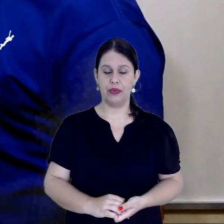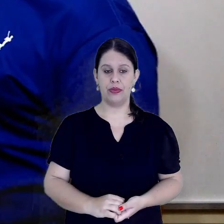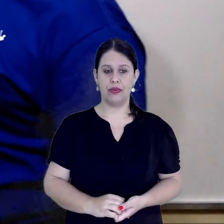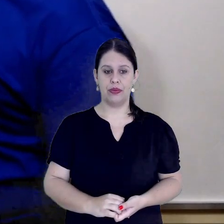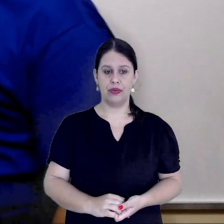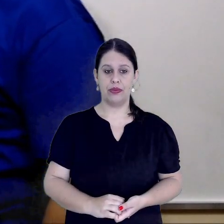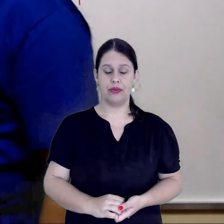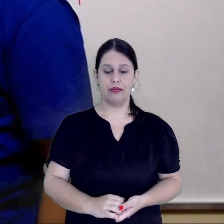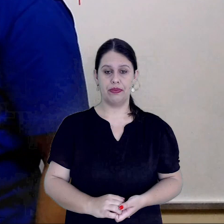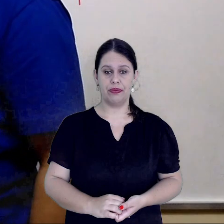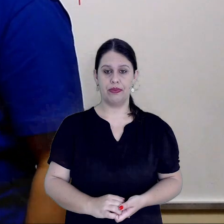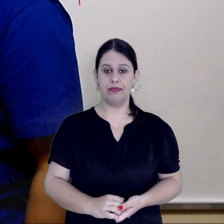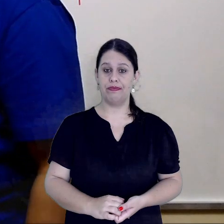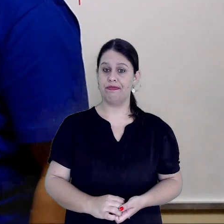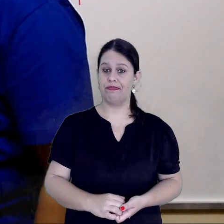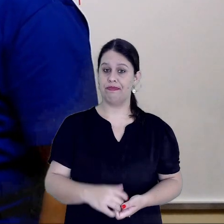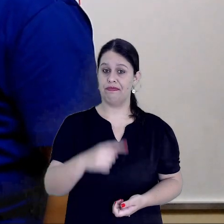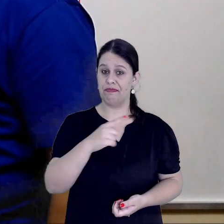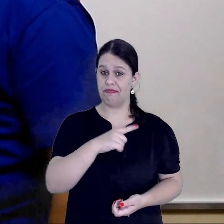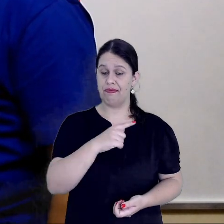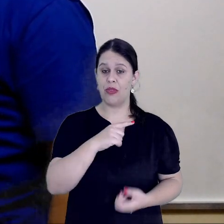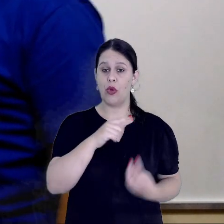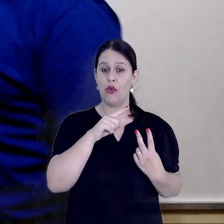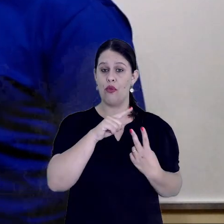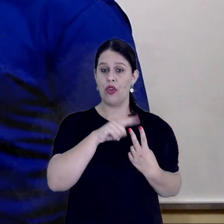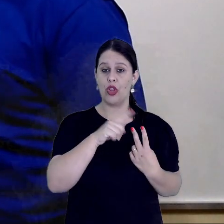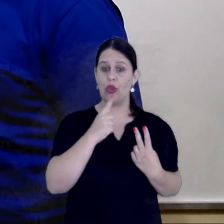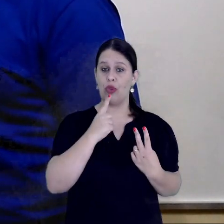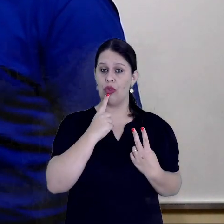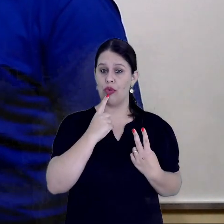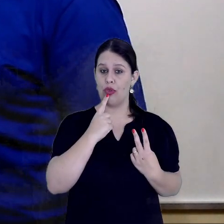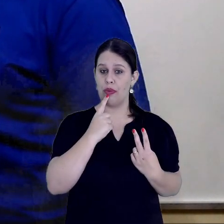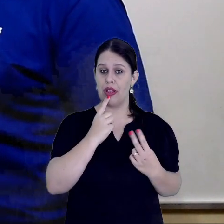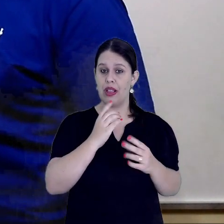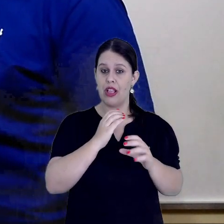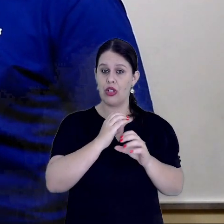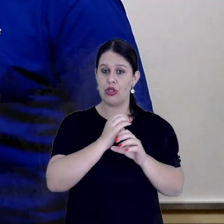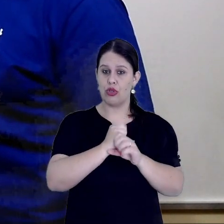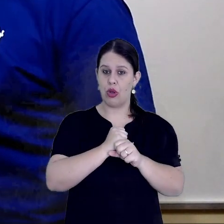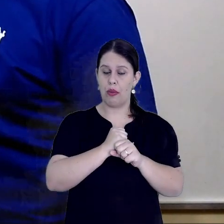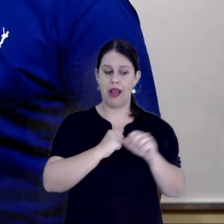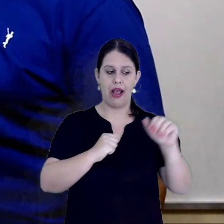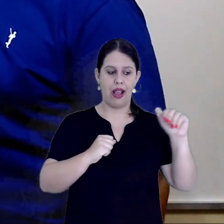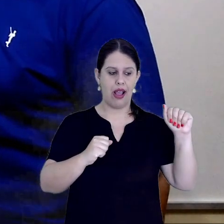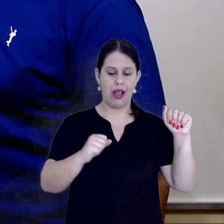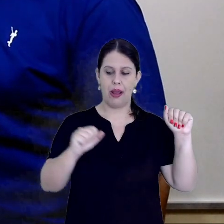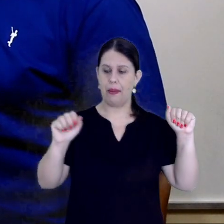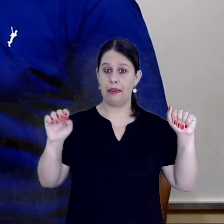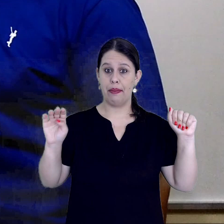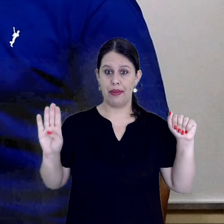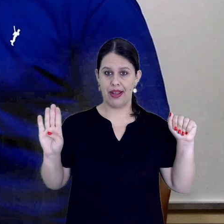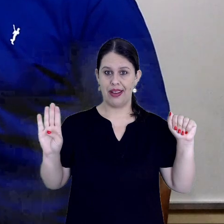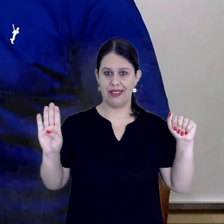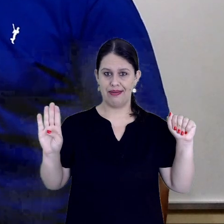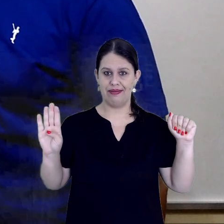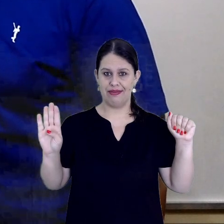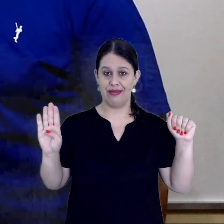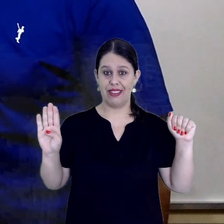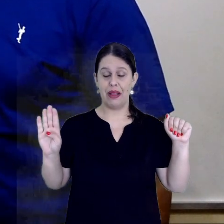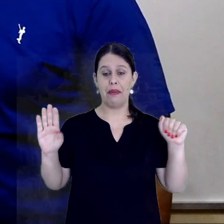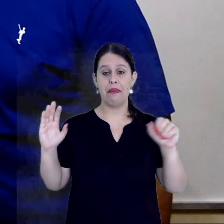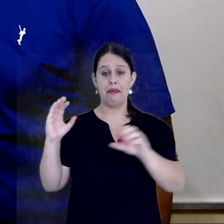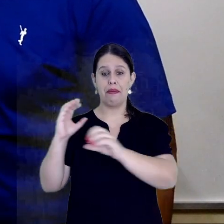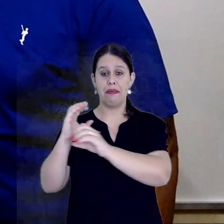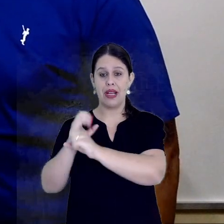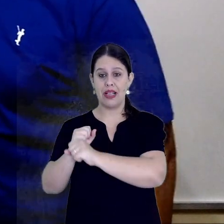onde o vetor vermelhinho é a soma do vetor A com o vetor B com